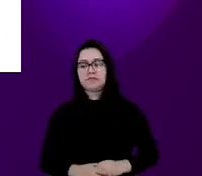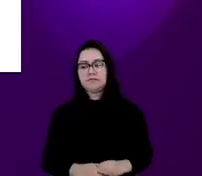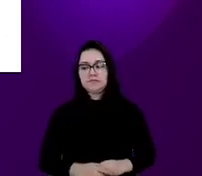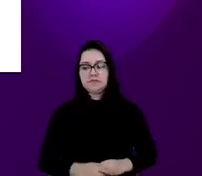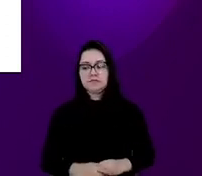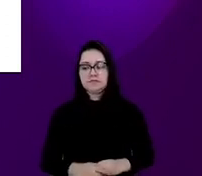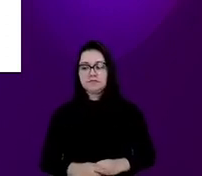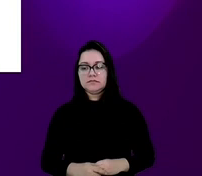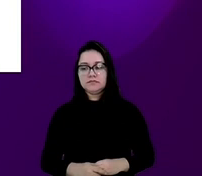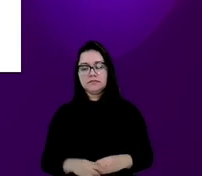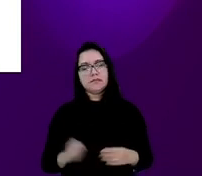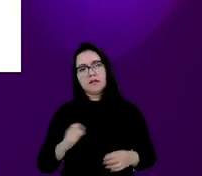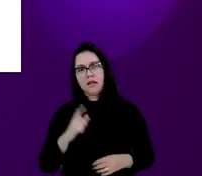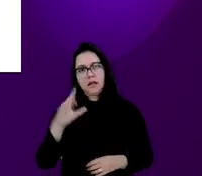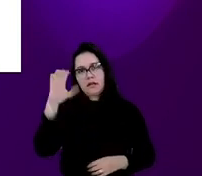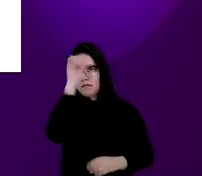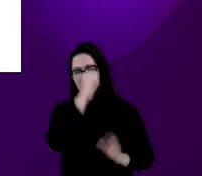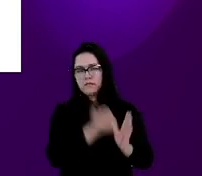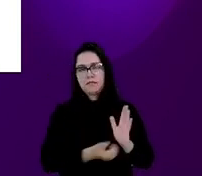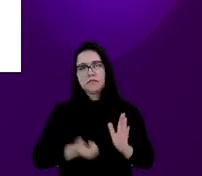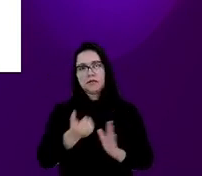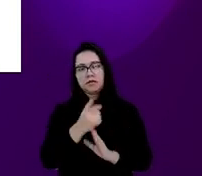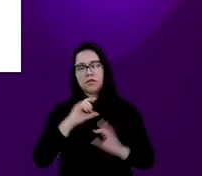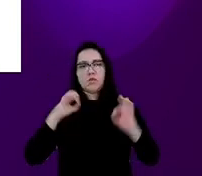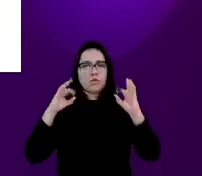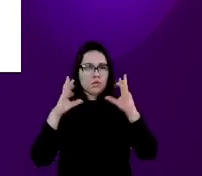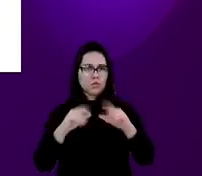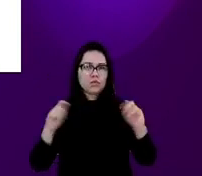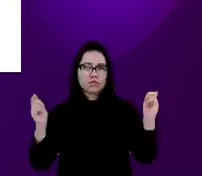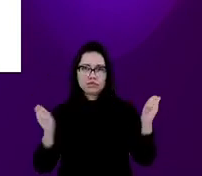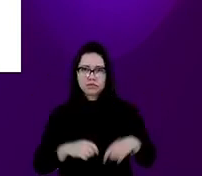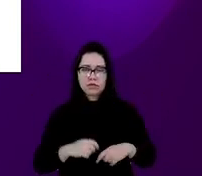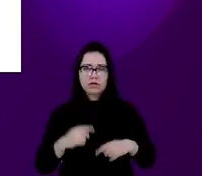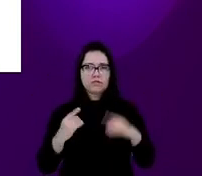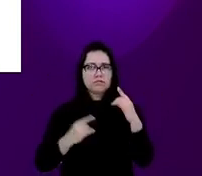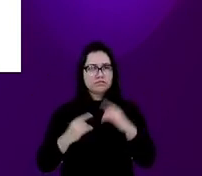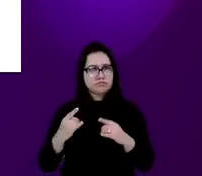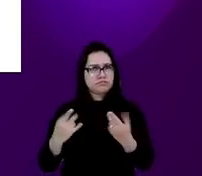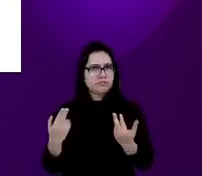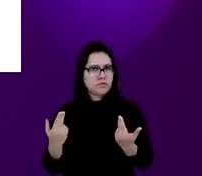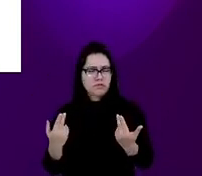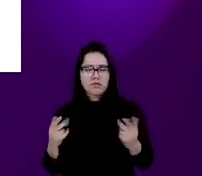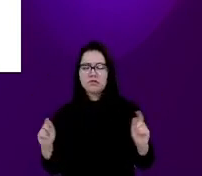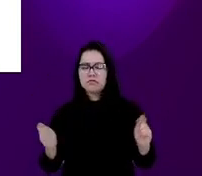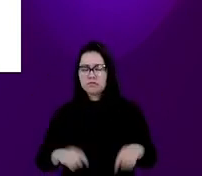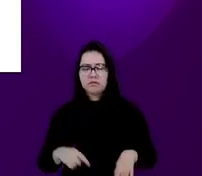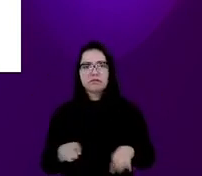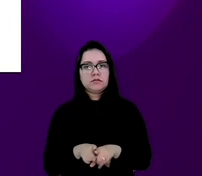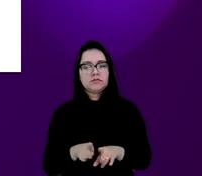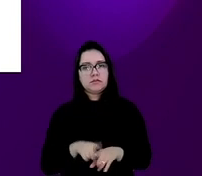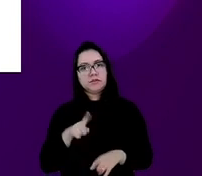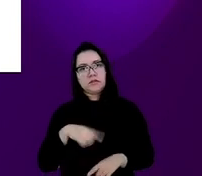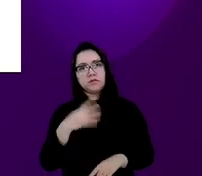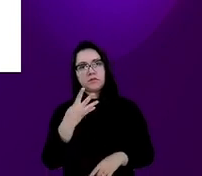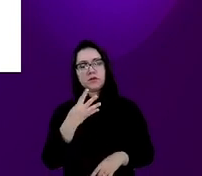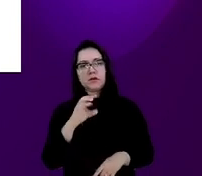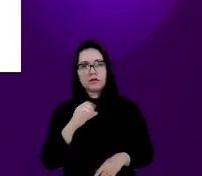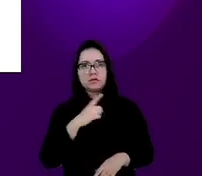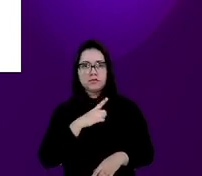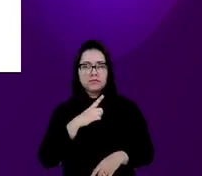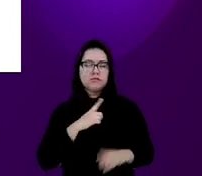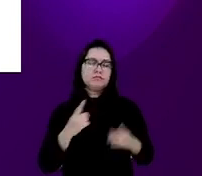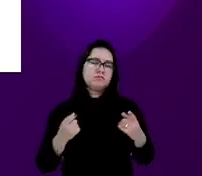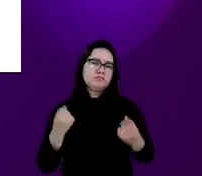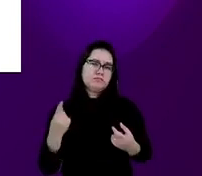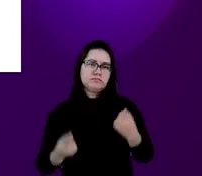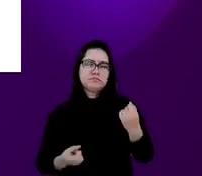aprendizado traz em todos os procedimentos que a gente faz, a cirurgia robótica não é diferente, então, normalmente se dá a partir de 40 casos, isso é muito relativo de serviço